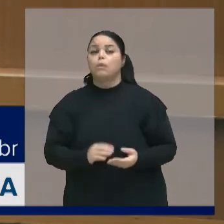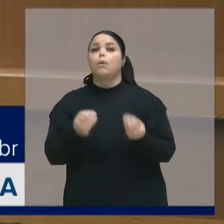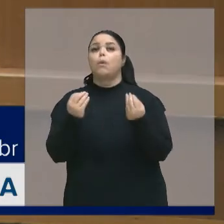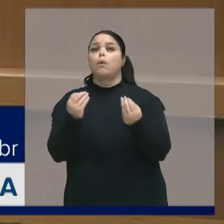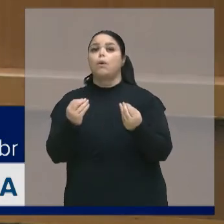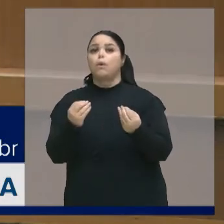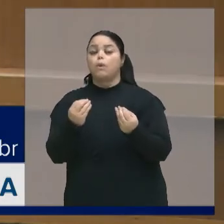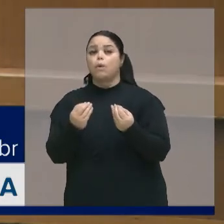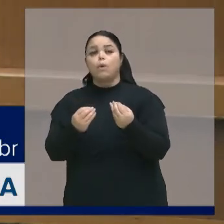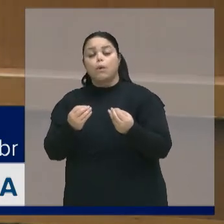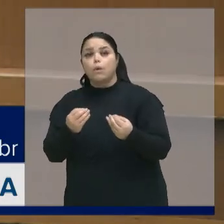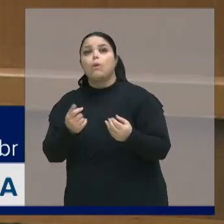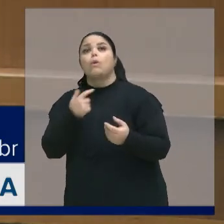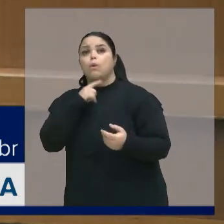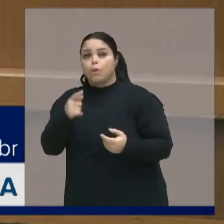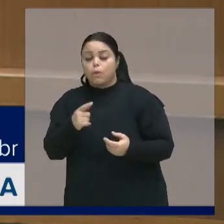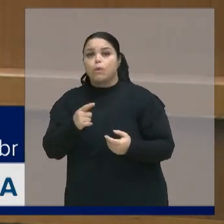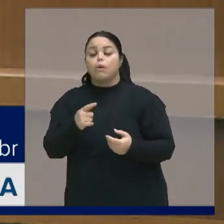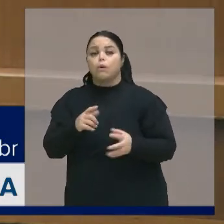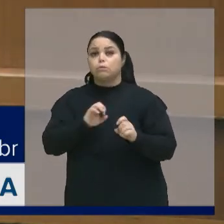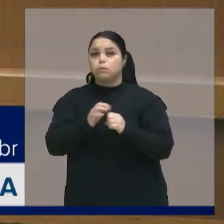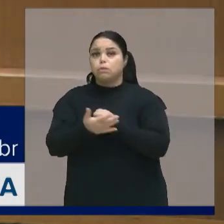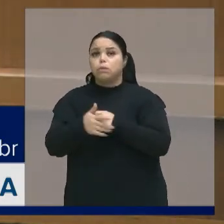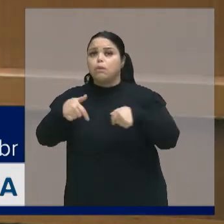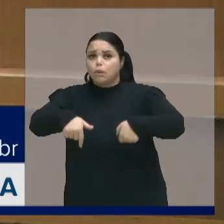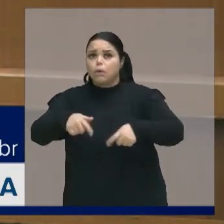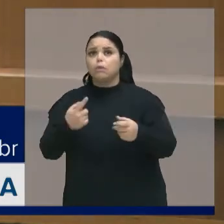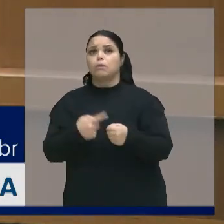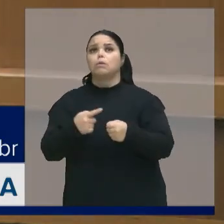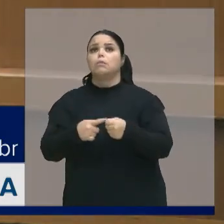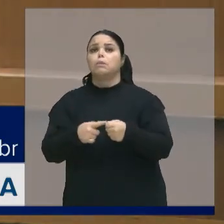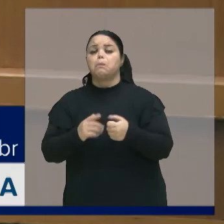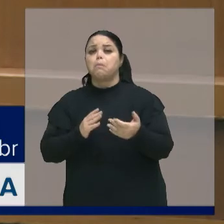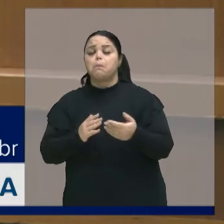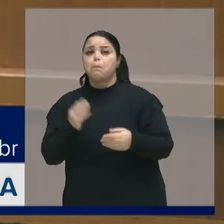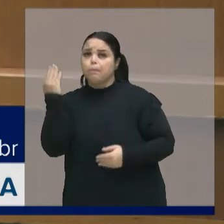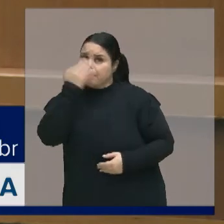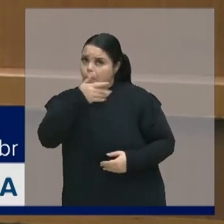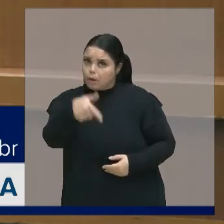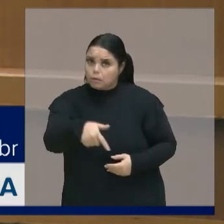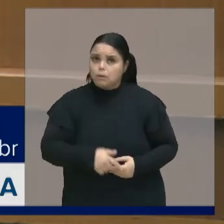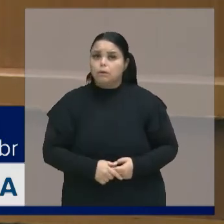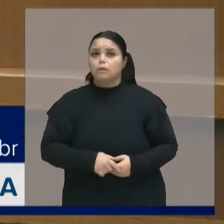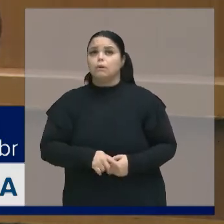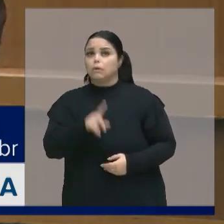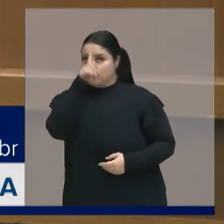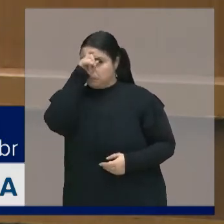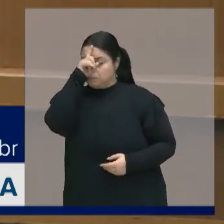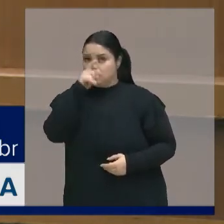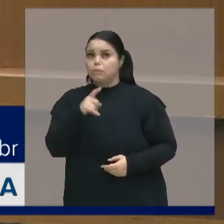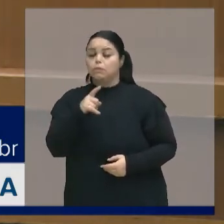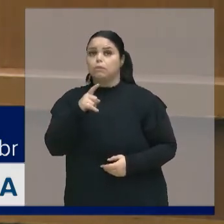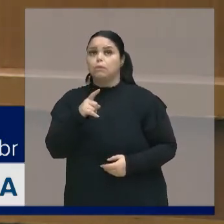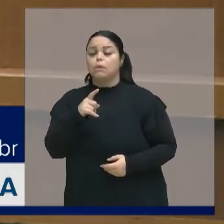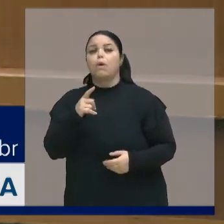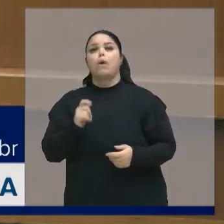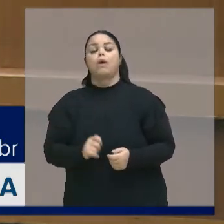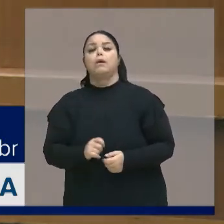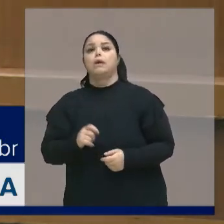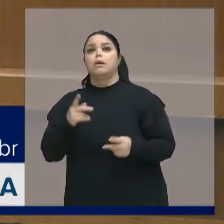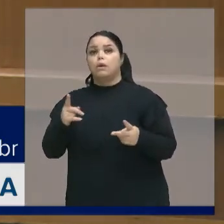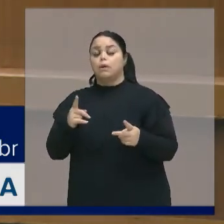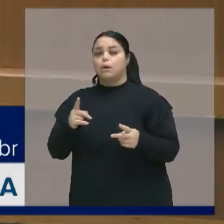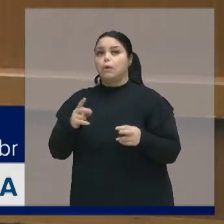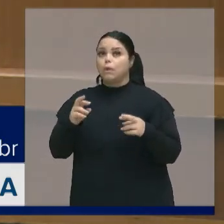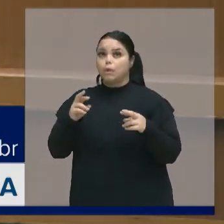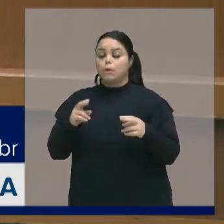ele lidou com a pandemia em nossa cidade. E está a prova aí, do Hospital de Retaguarda. Muitos,